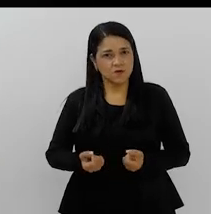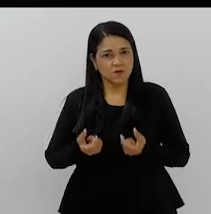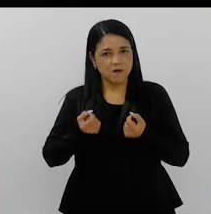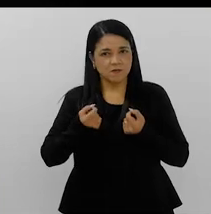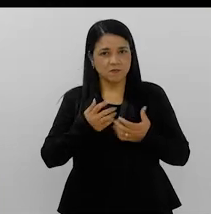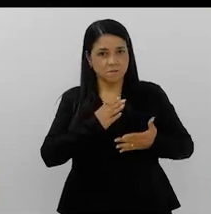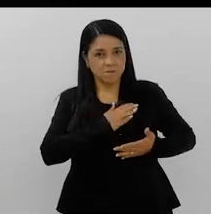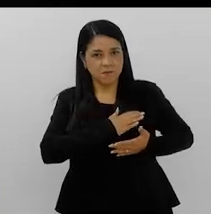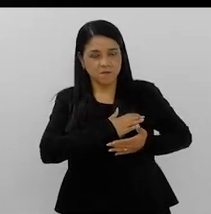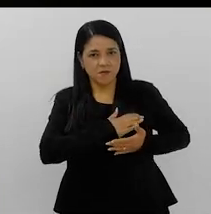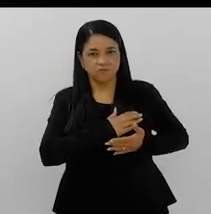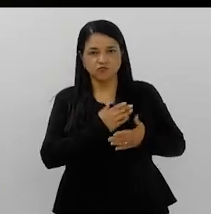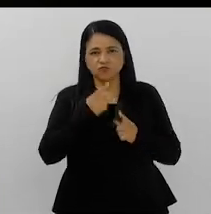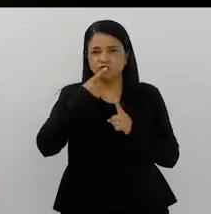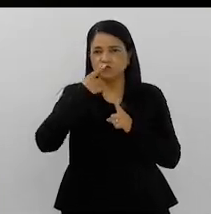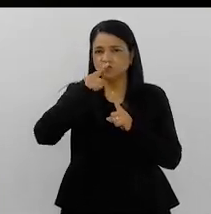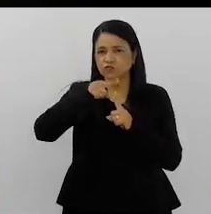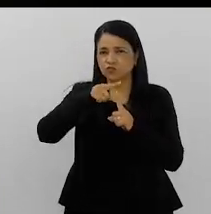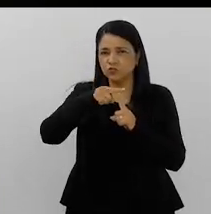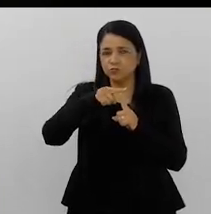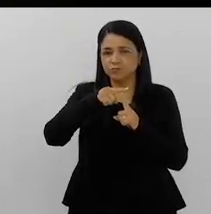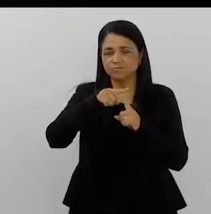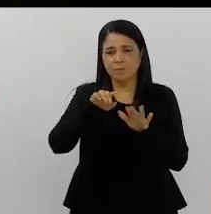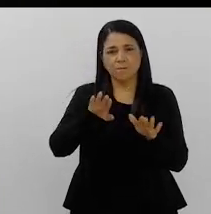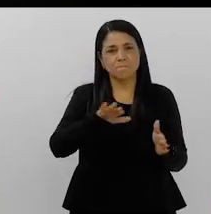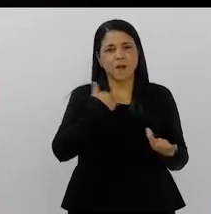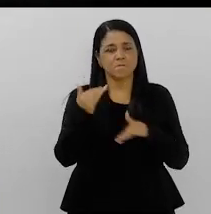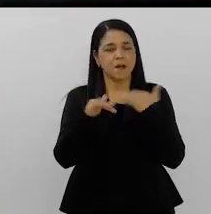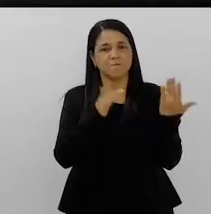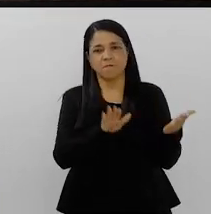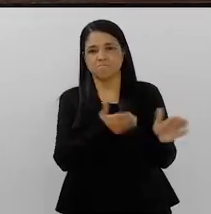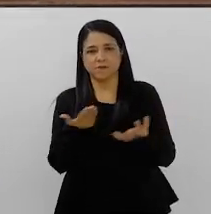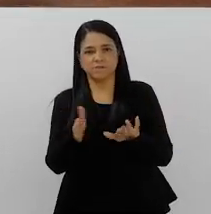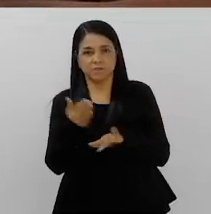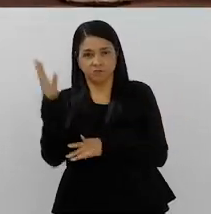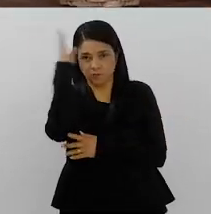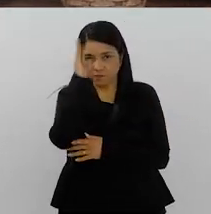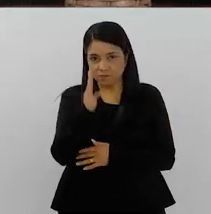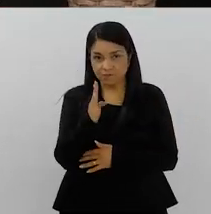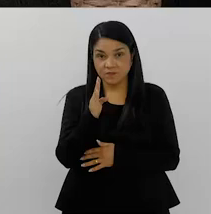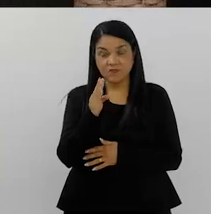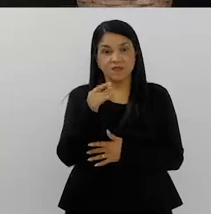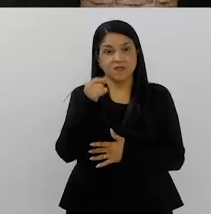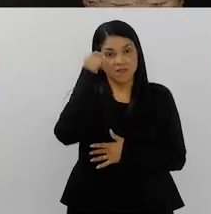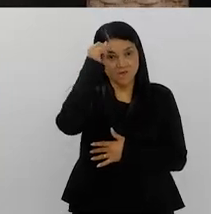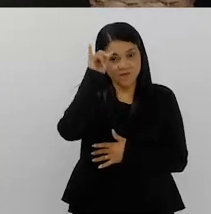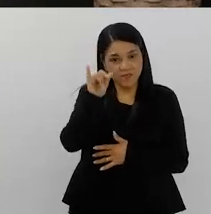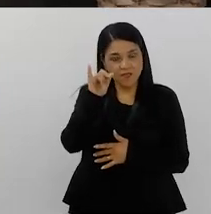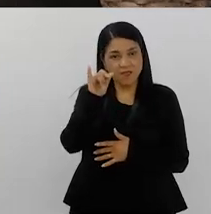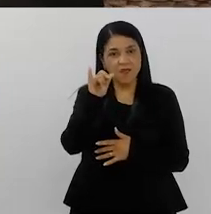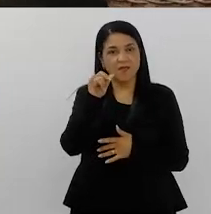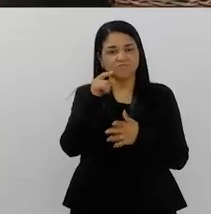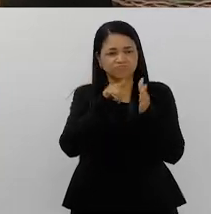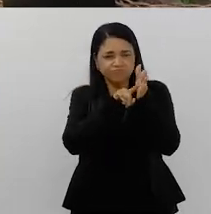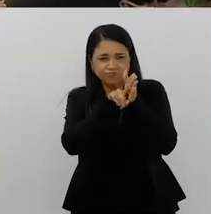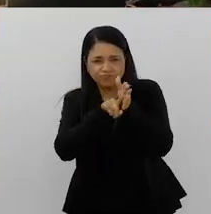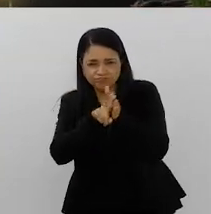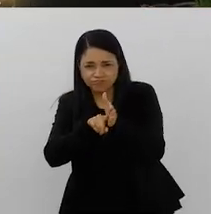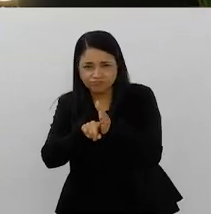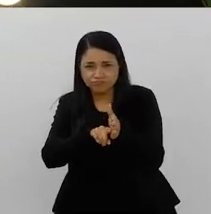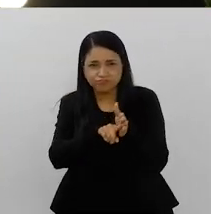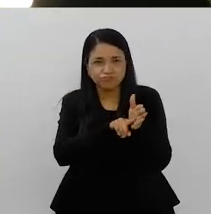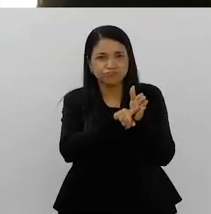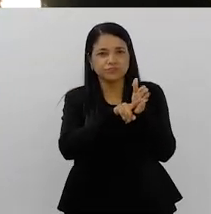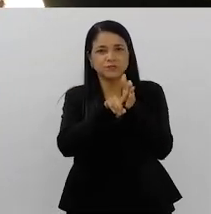o câncer de mama é o tipo de câncer que mais acomete mulheres no Brasil a prevenção primária e a